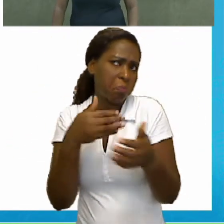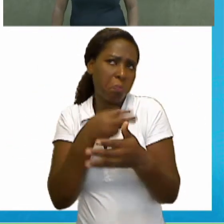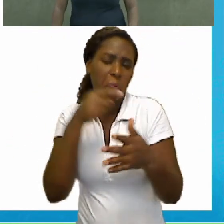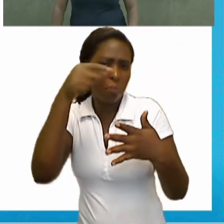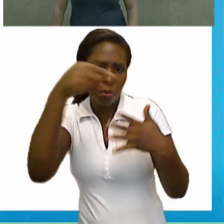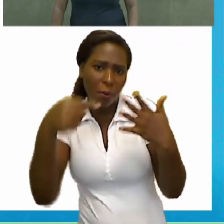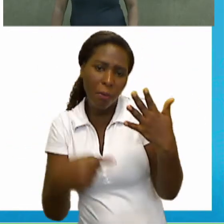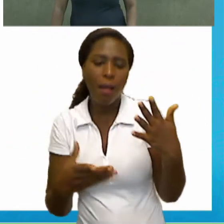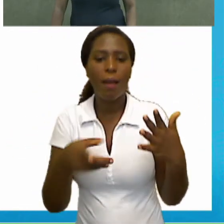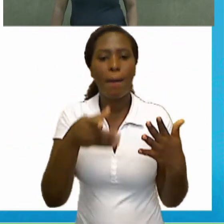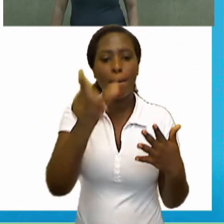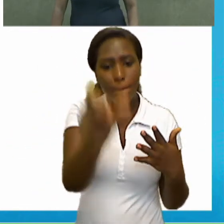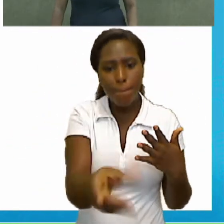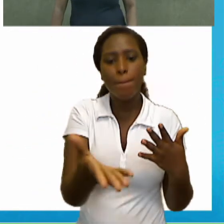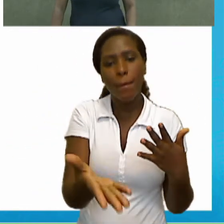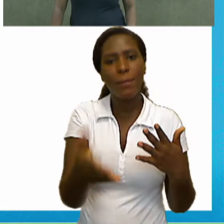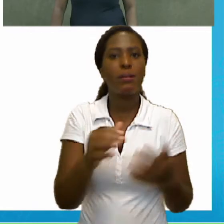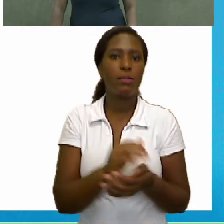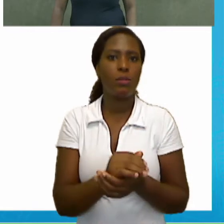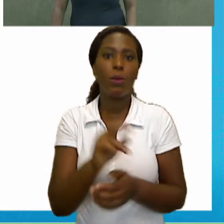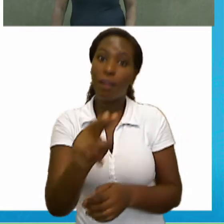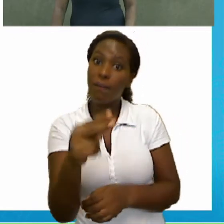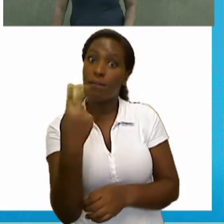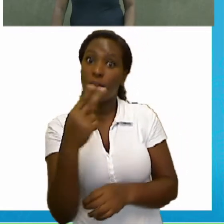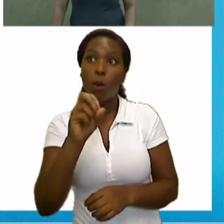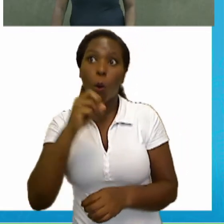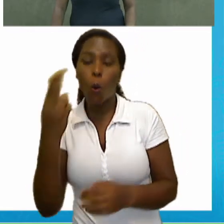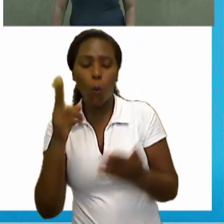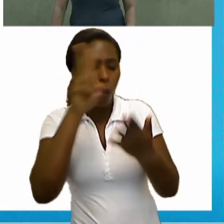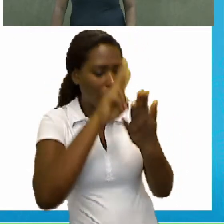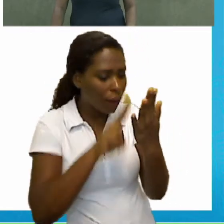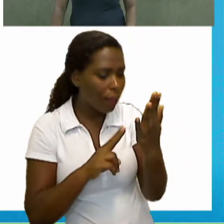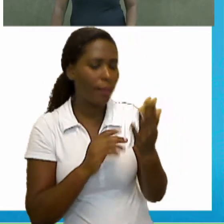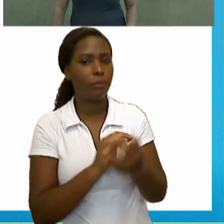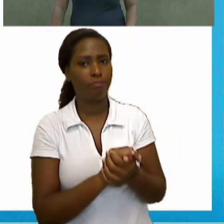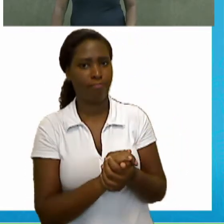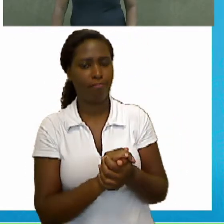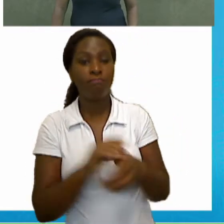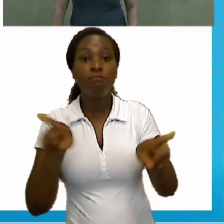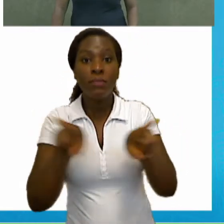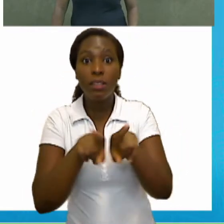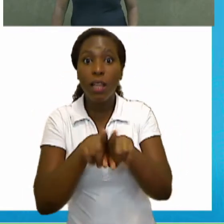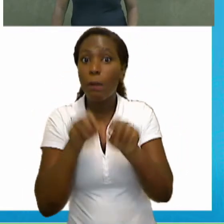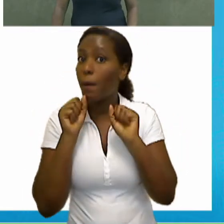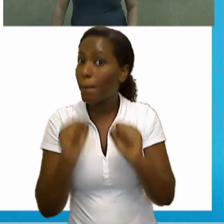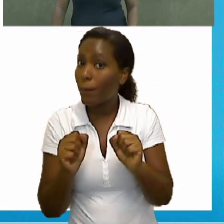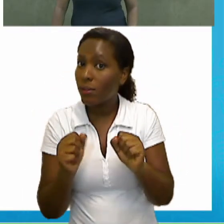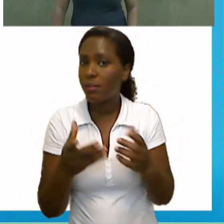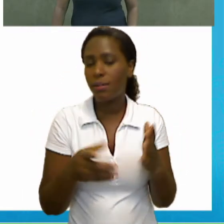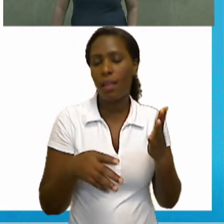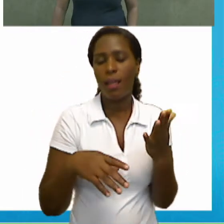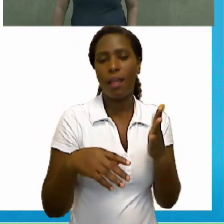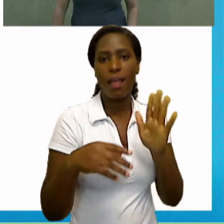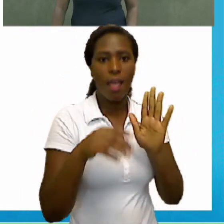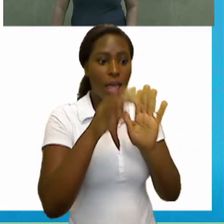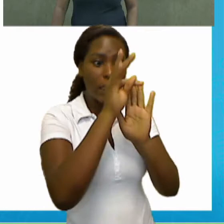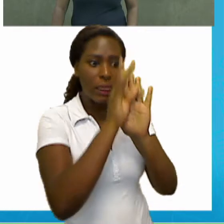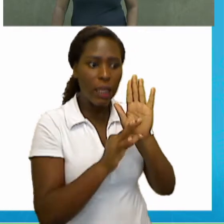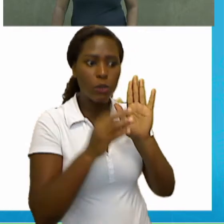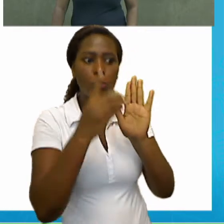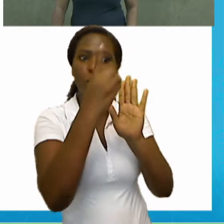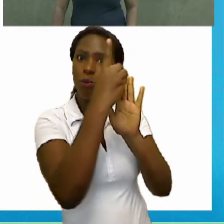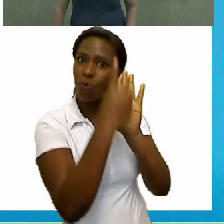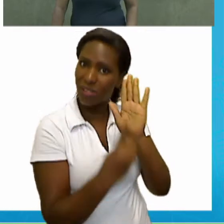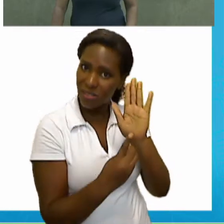Ela também pode ser descritiva e narrativa, uma vez que descreve ações e